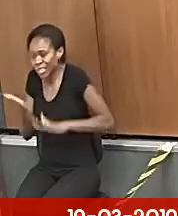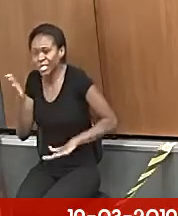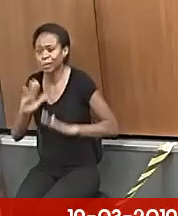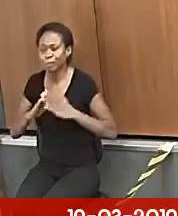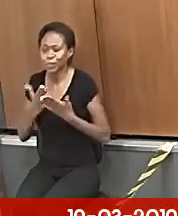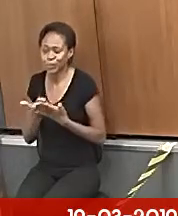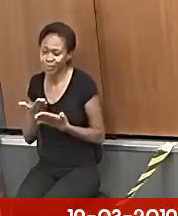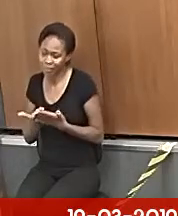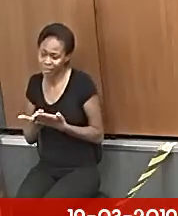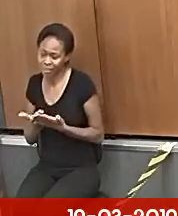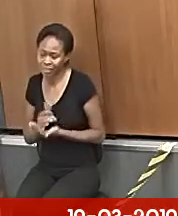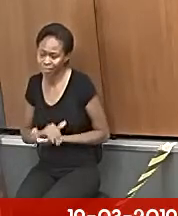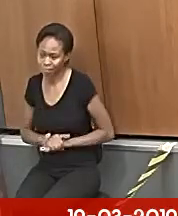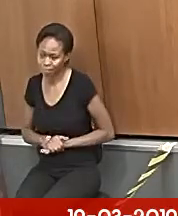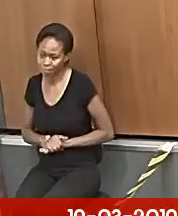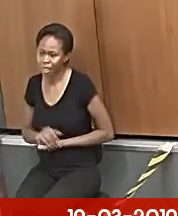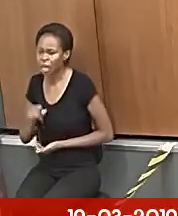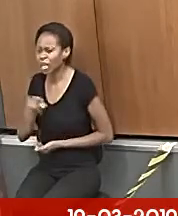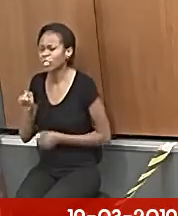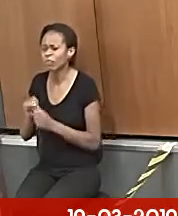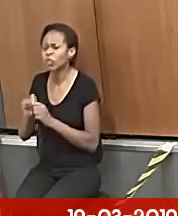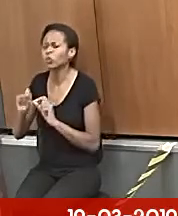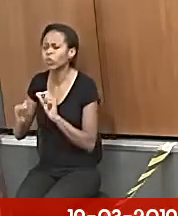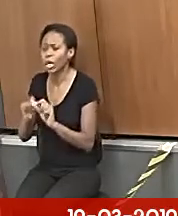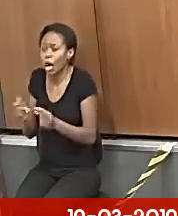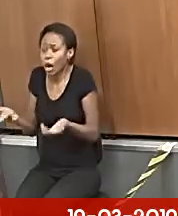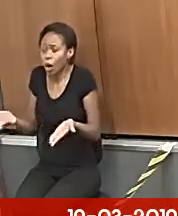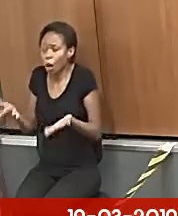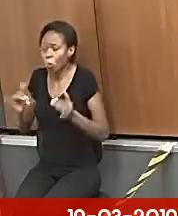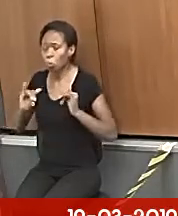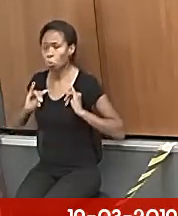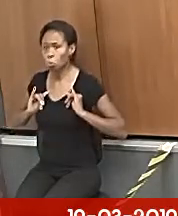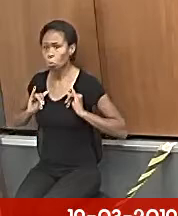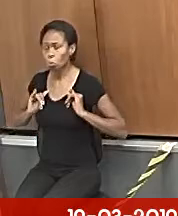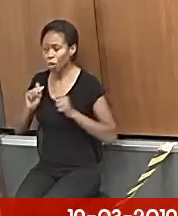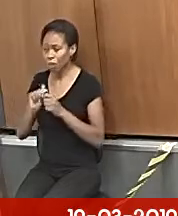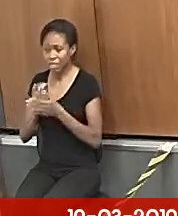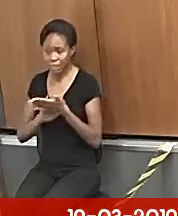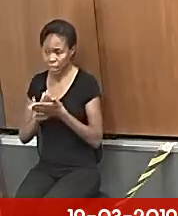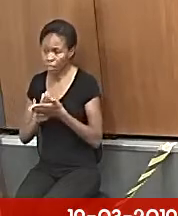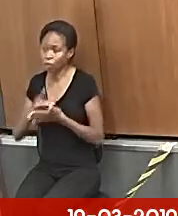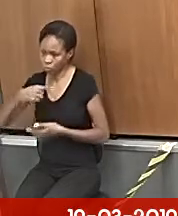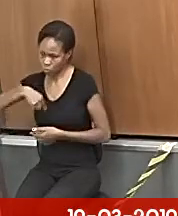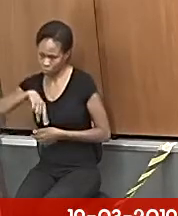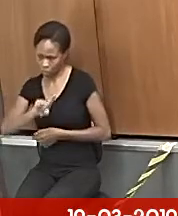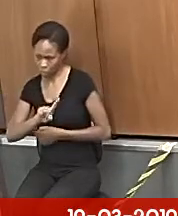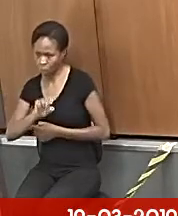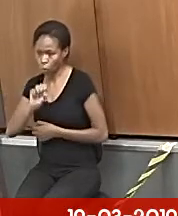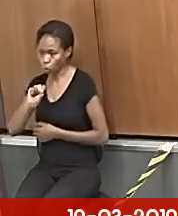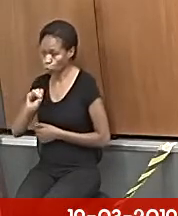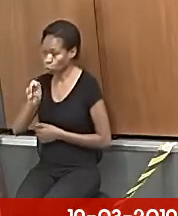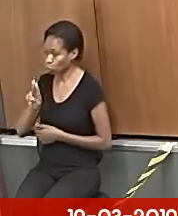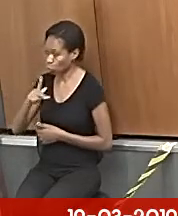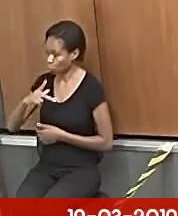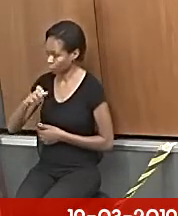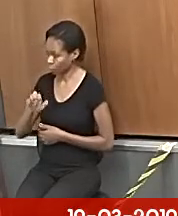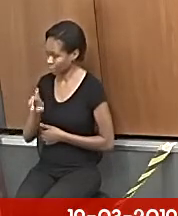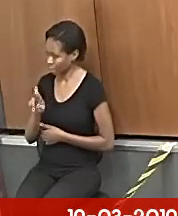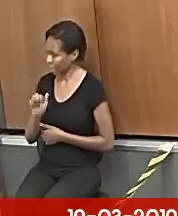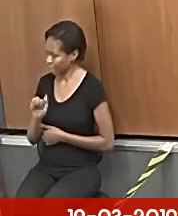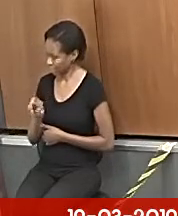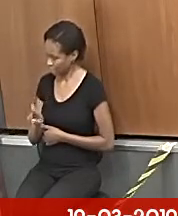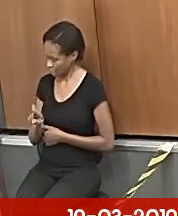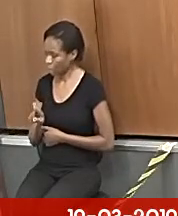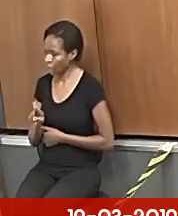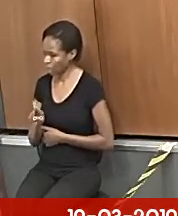que eles fazem o que eles fazem é agora nada eles vão superar entende superar é uma bênção também na vida deles